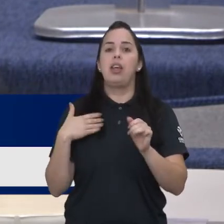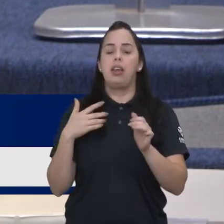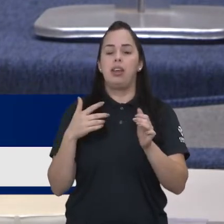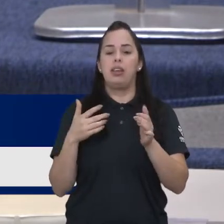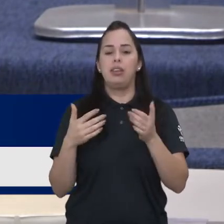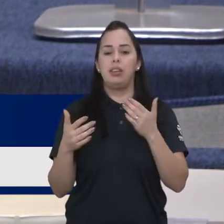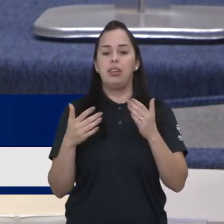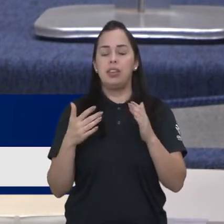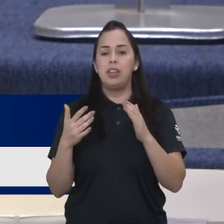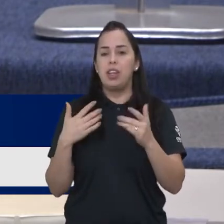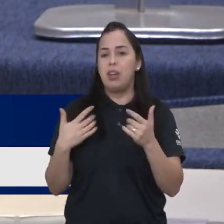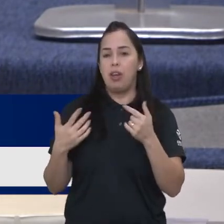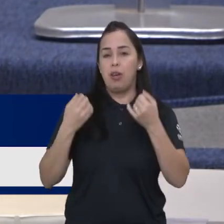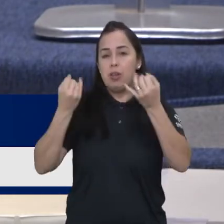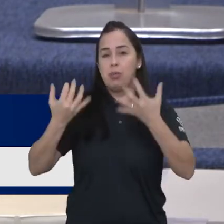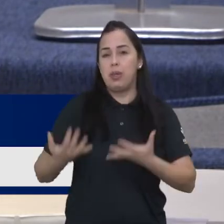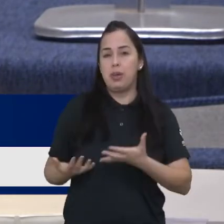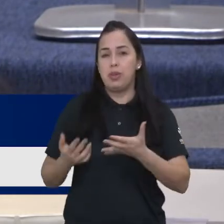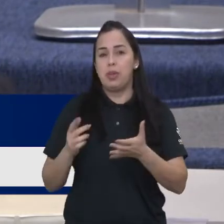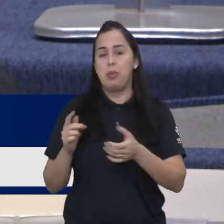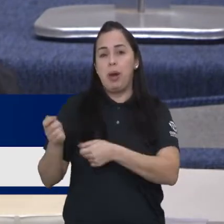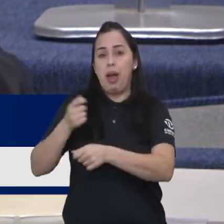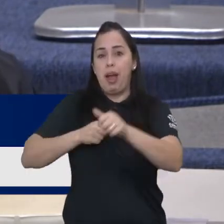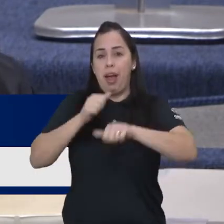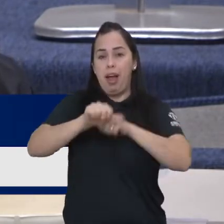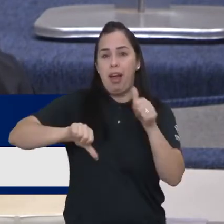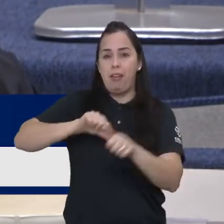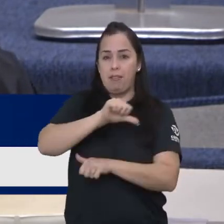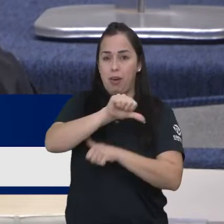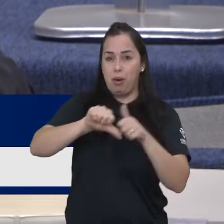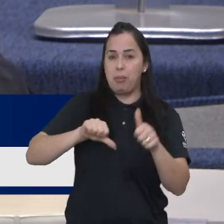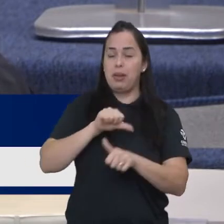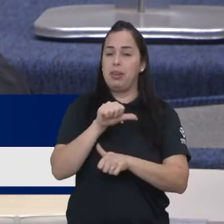eu faço análise dessa reforma administrativa, que eu acho que